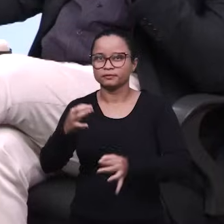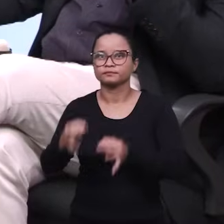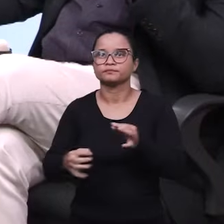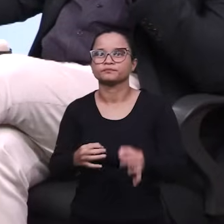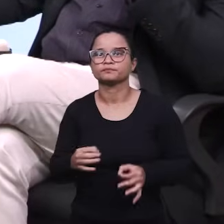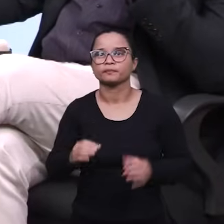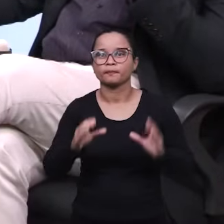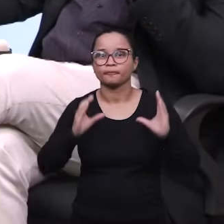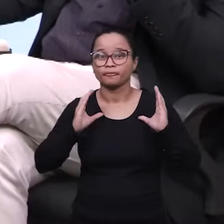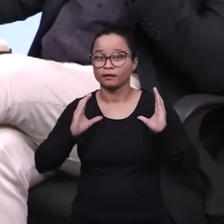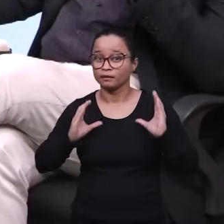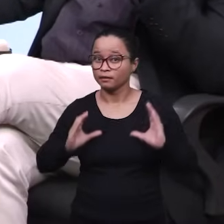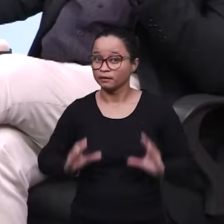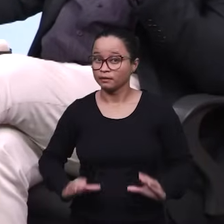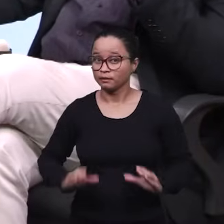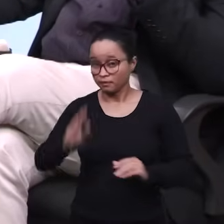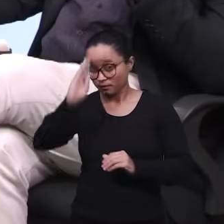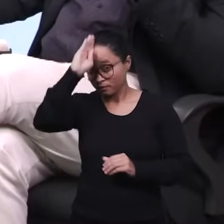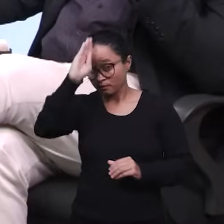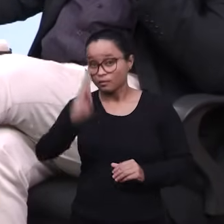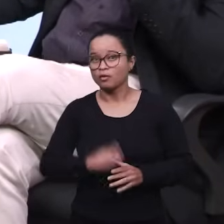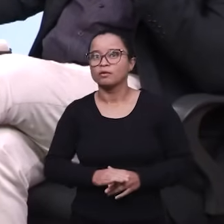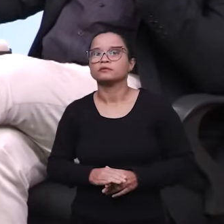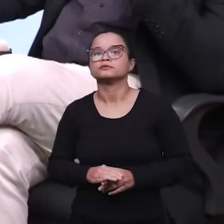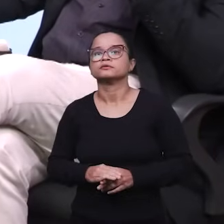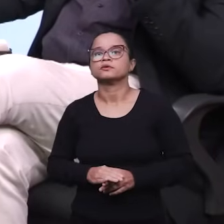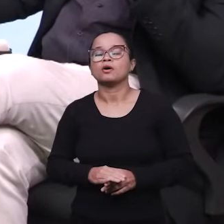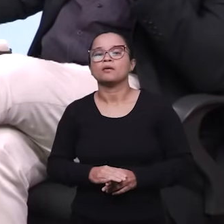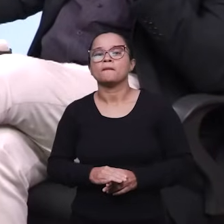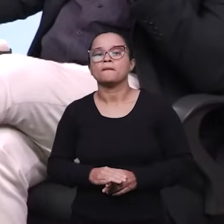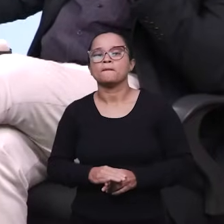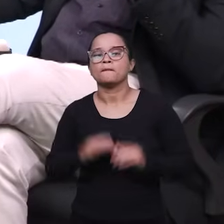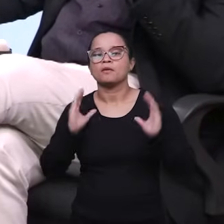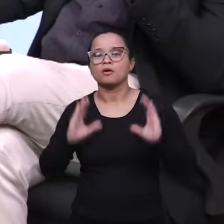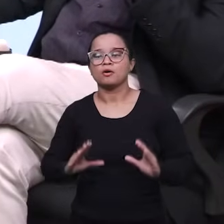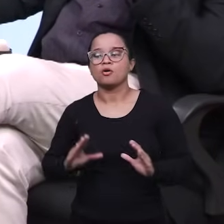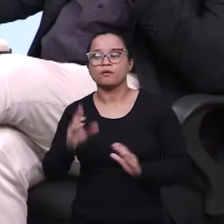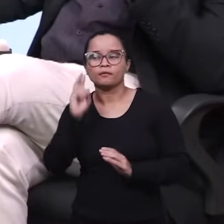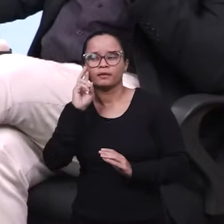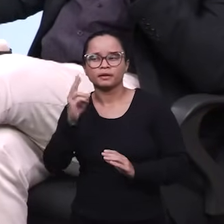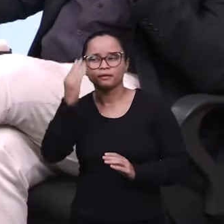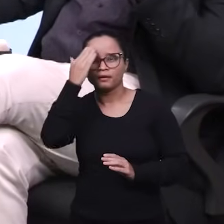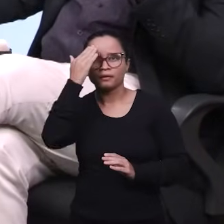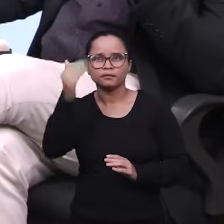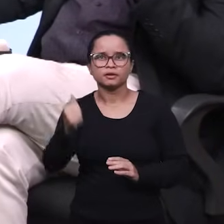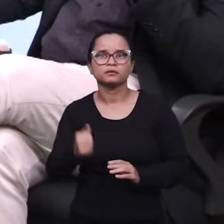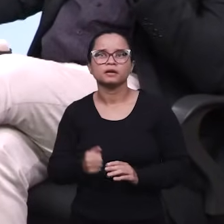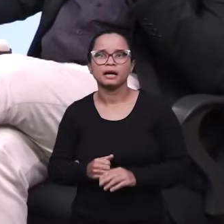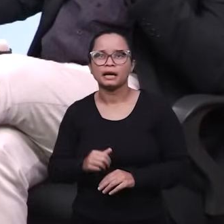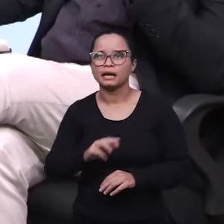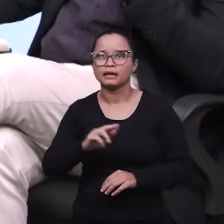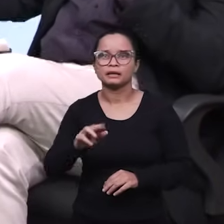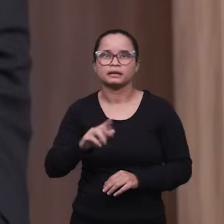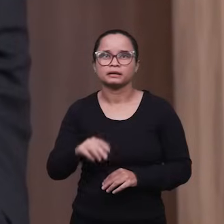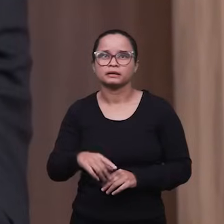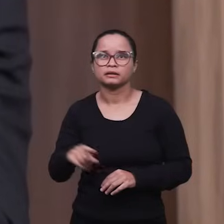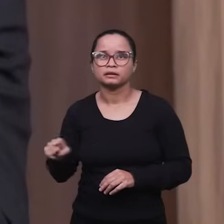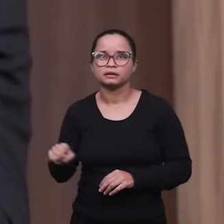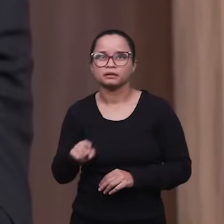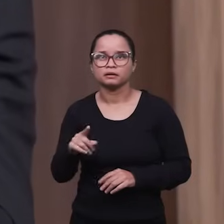de cidadãos romanos, ela deveria ser feita, né, ouvindo, sabendo, e não já passar